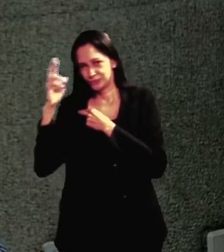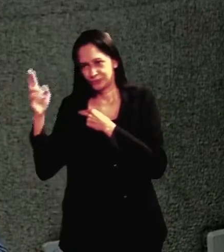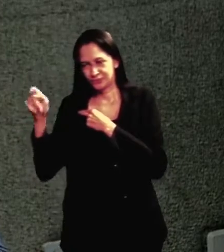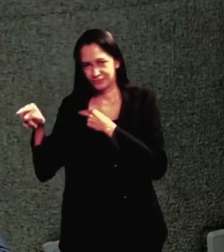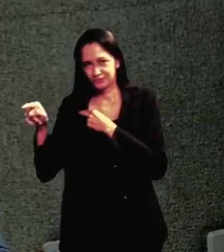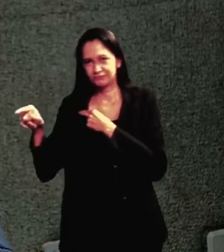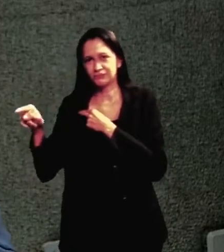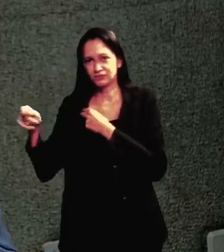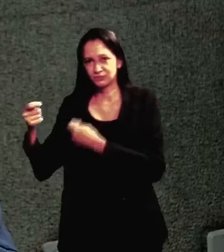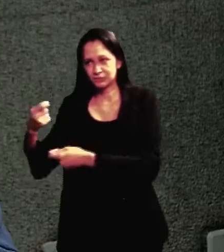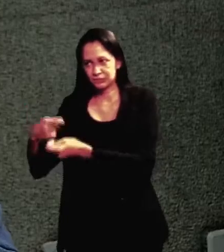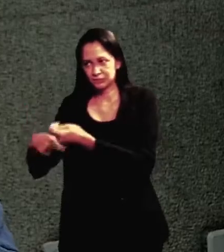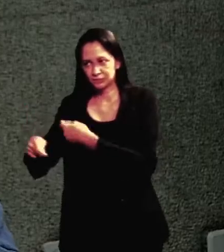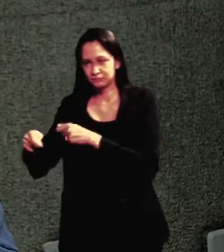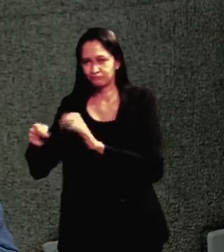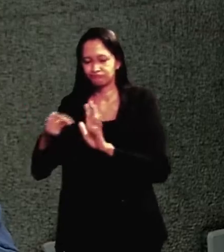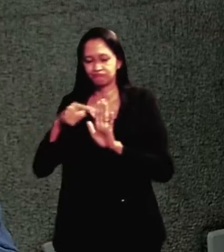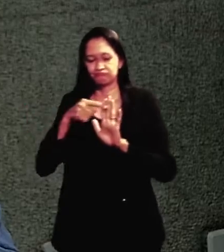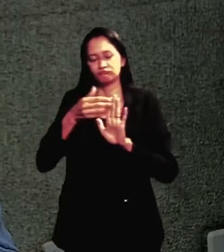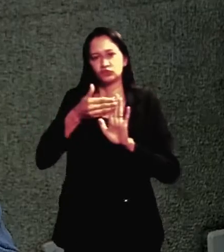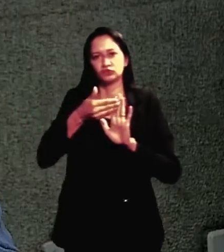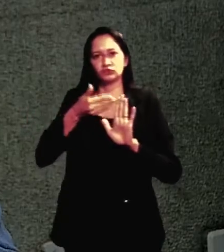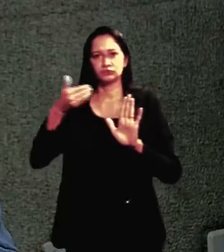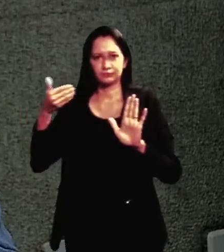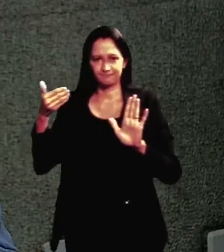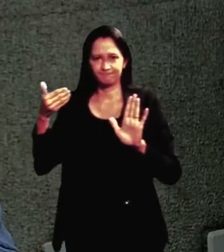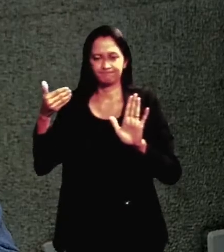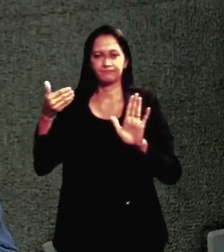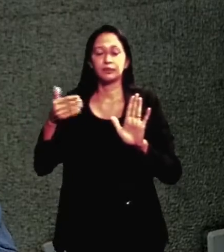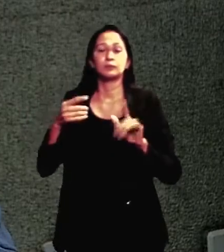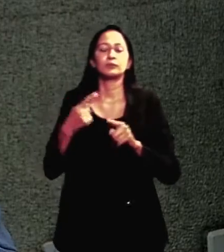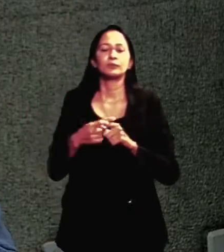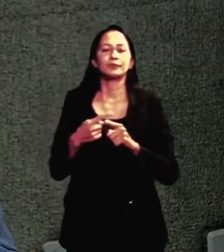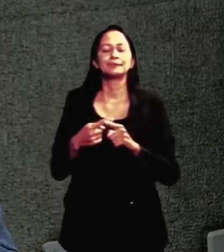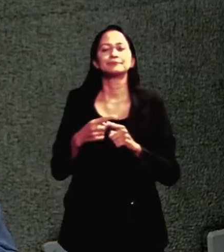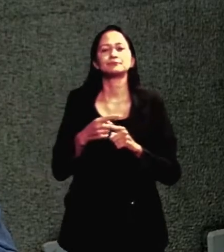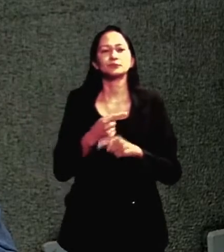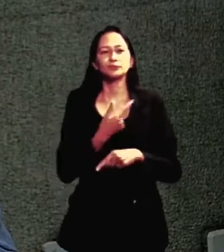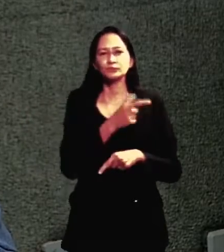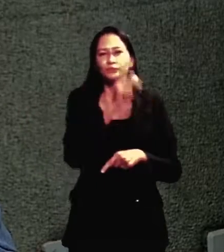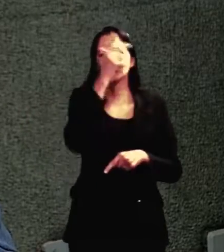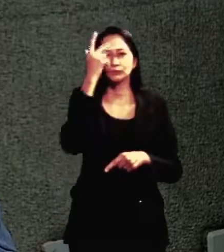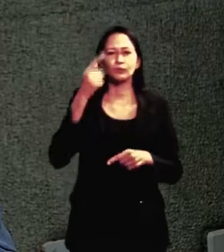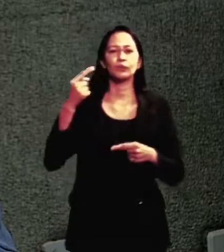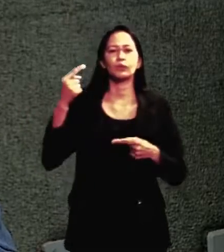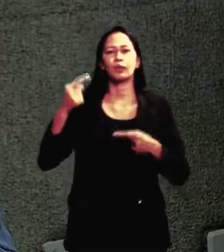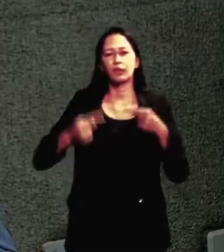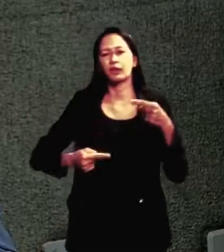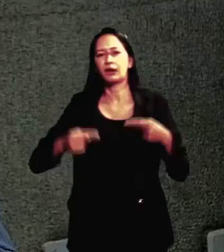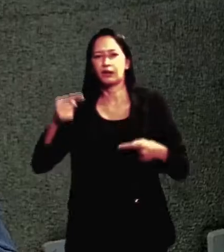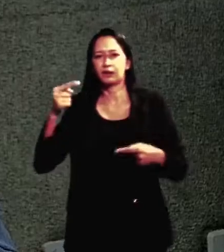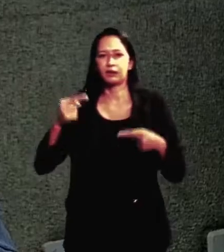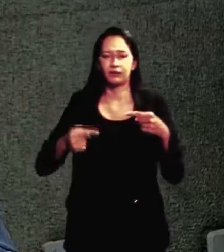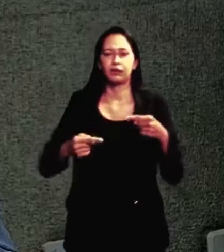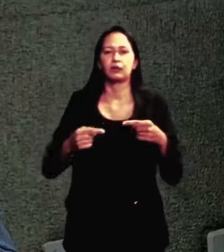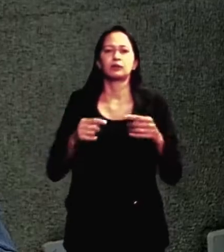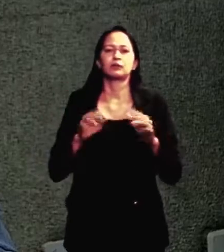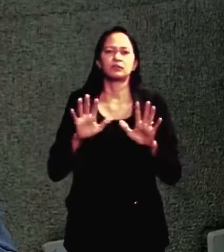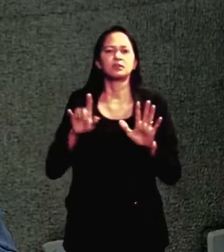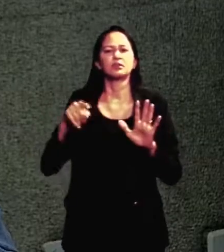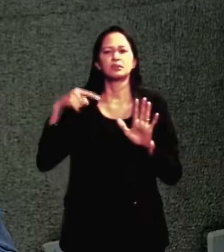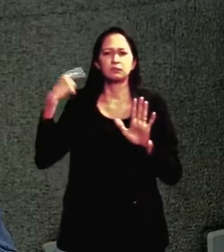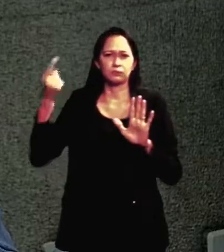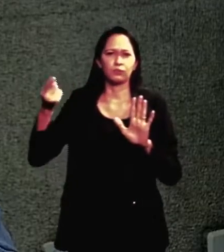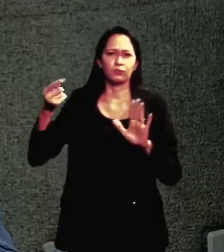na próxima. Tem uma questão referente a um voto em separado aqui que a gente precisa discutir juridicamente, então vou retirar a